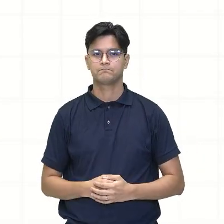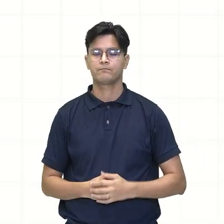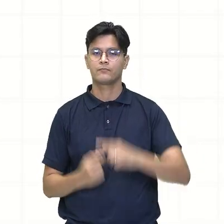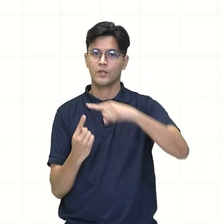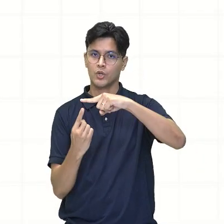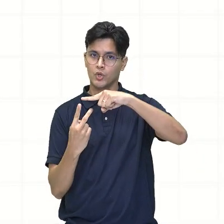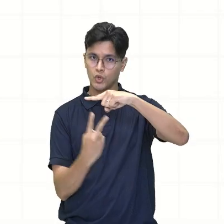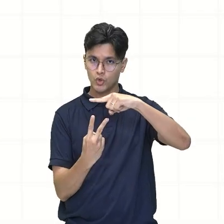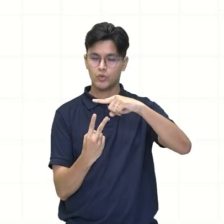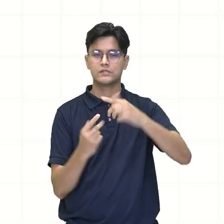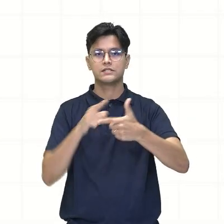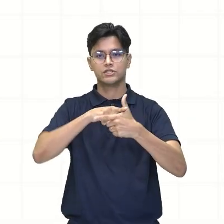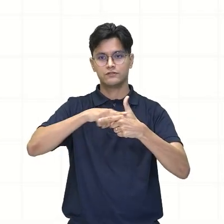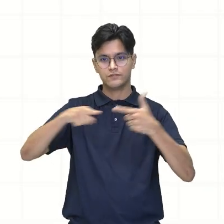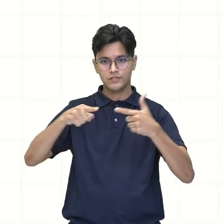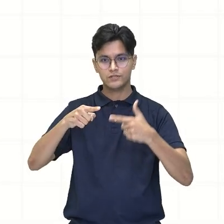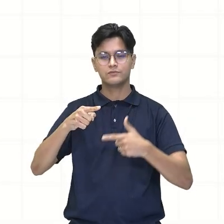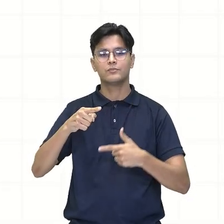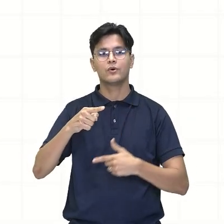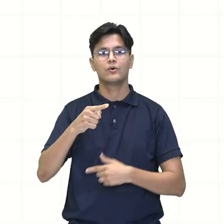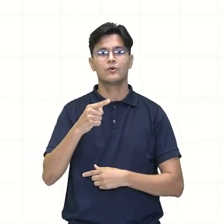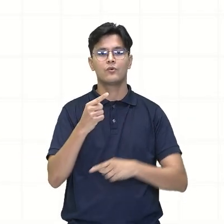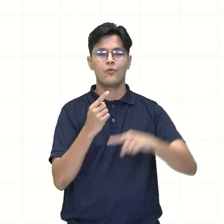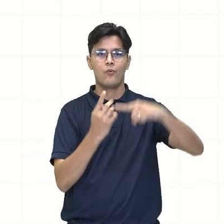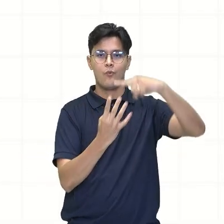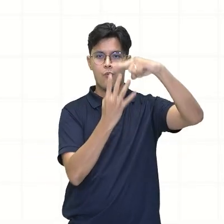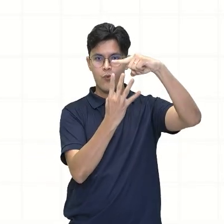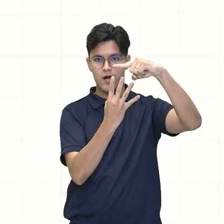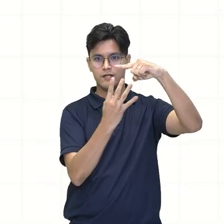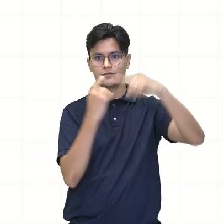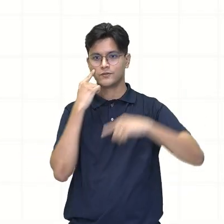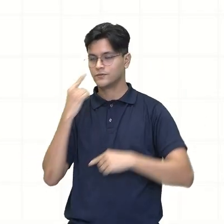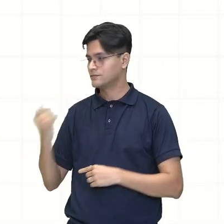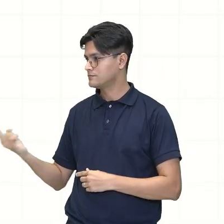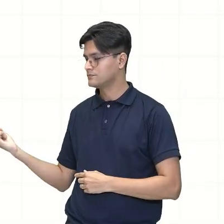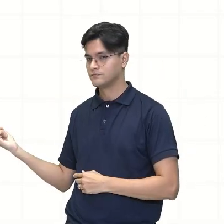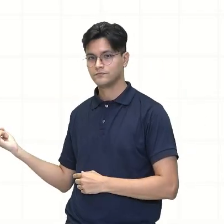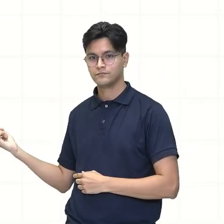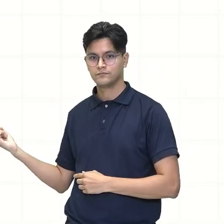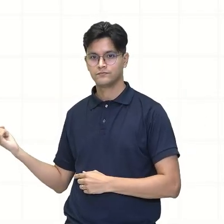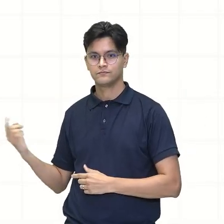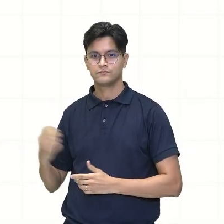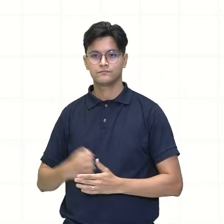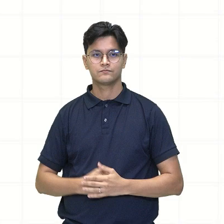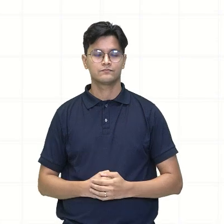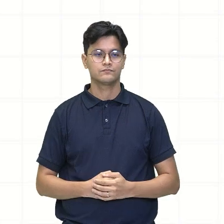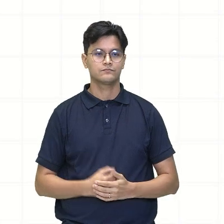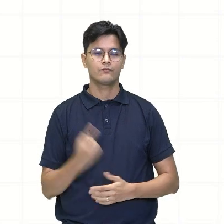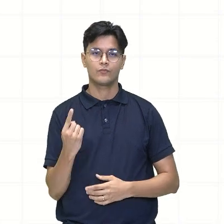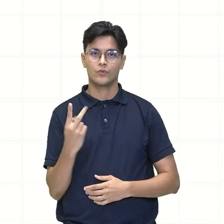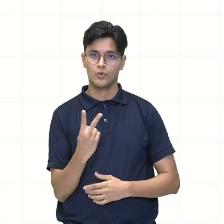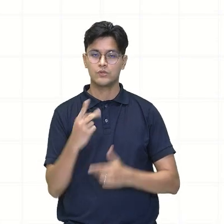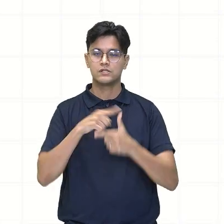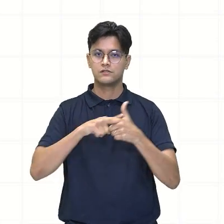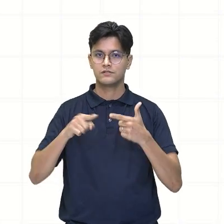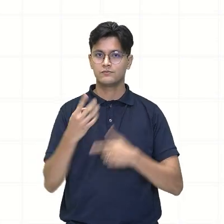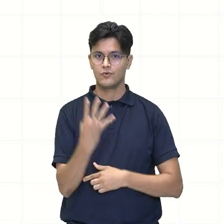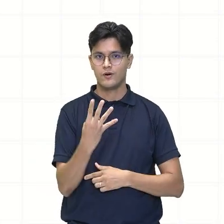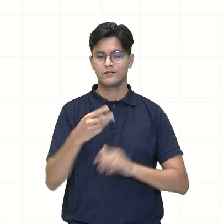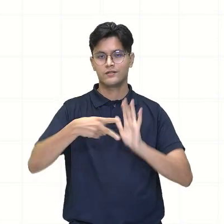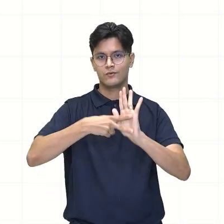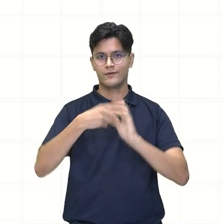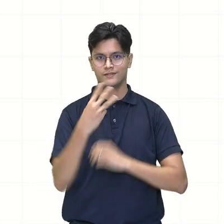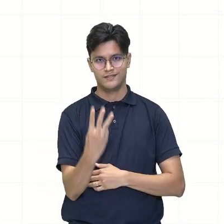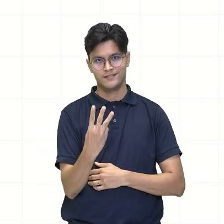denominador antigo. Então, eu vou colocar aqui a operação de divisão. 12 dividido por 4 é